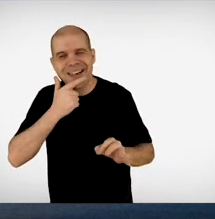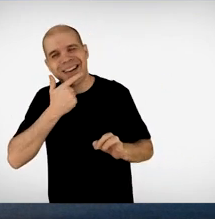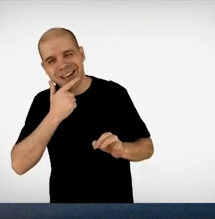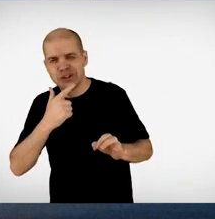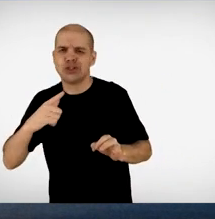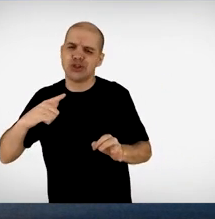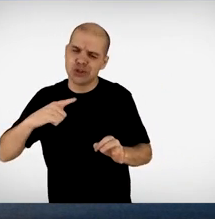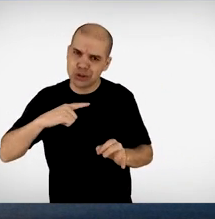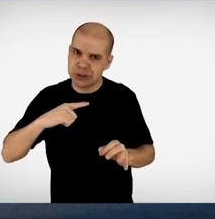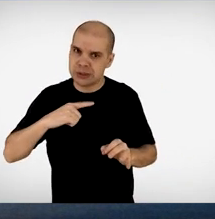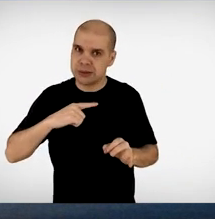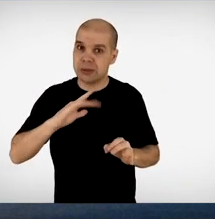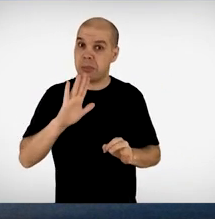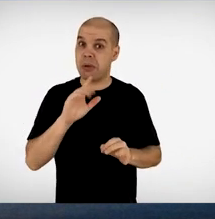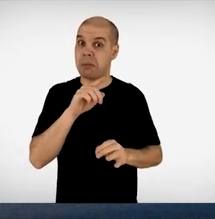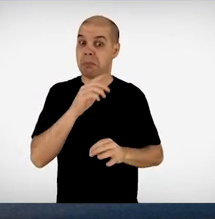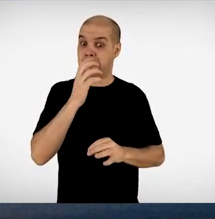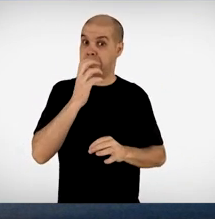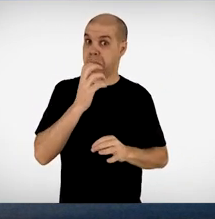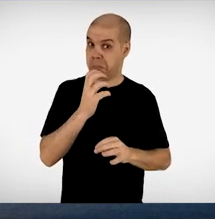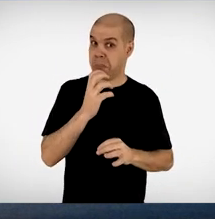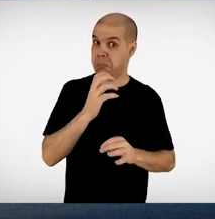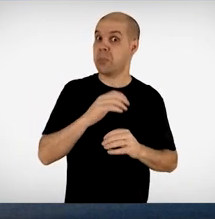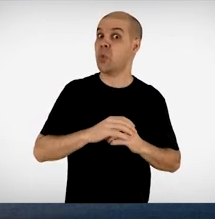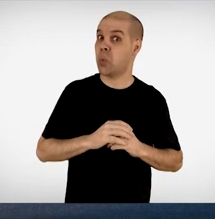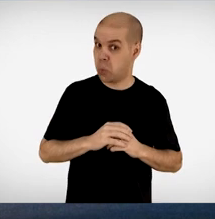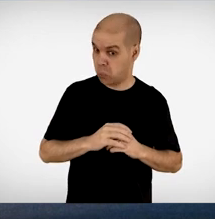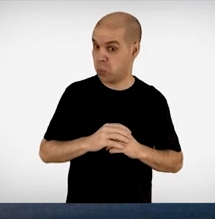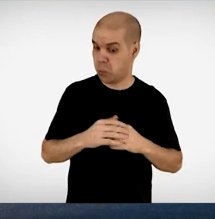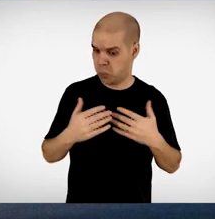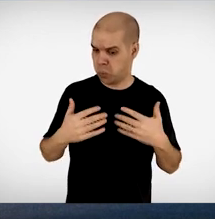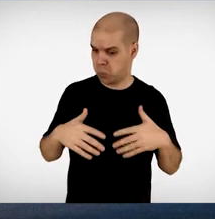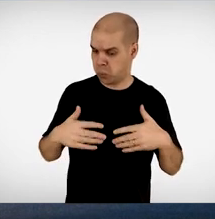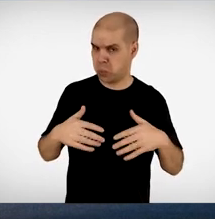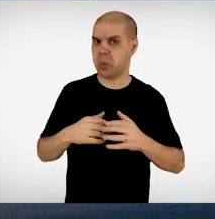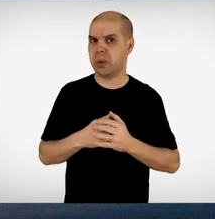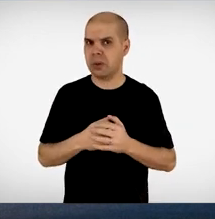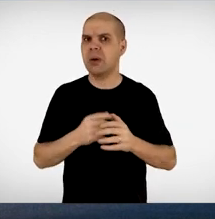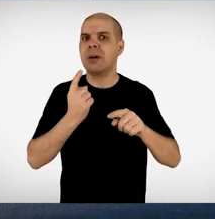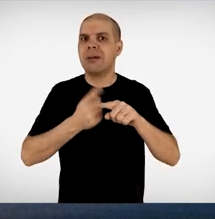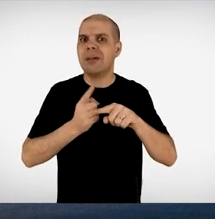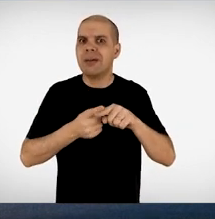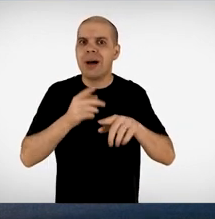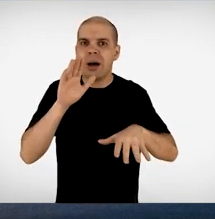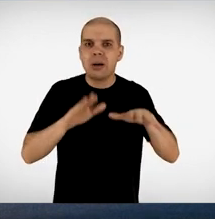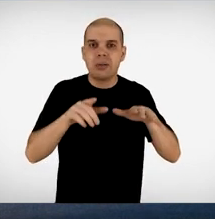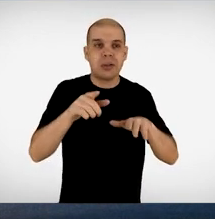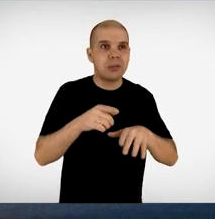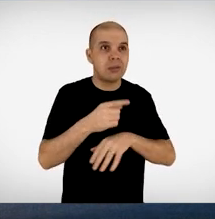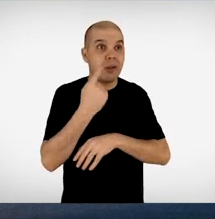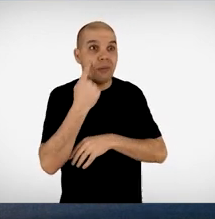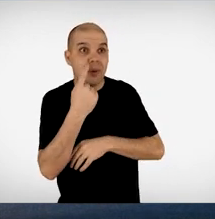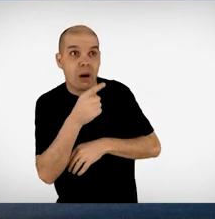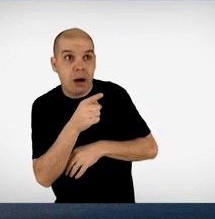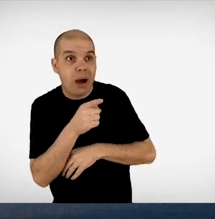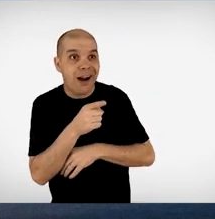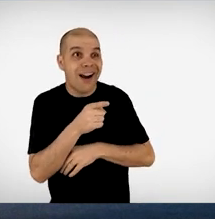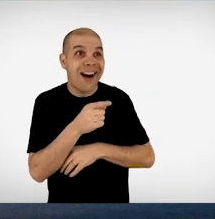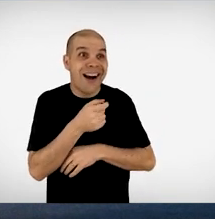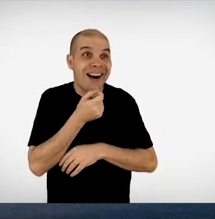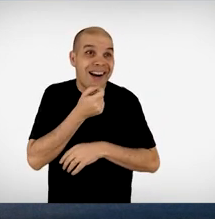né? Na minha forma de ver o filme, ele me lembra mais uma epopeia, com mudanças de